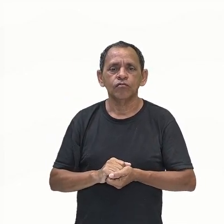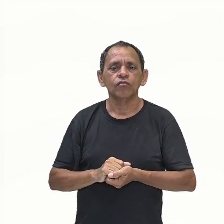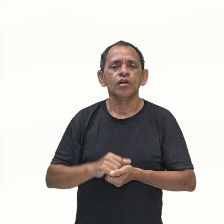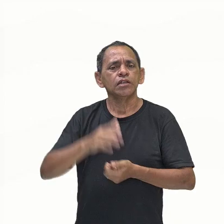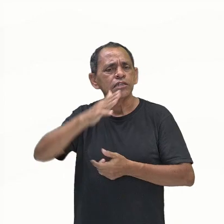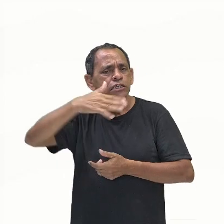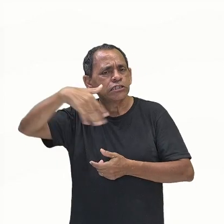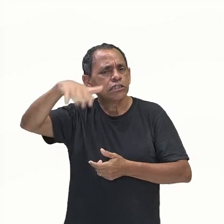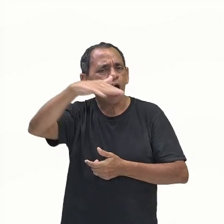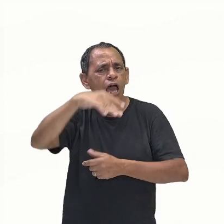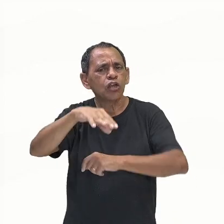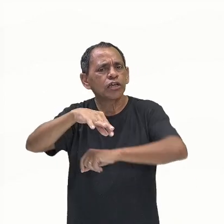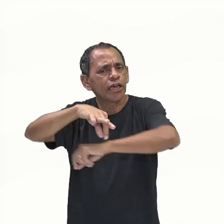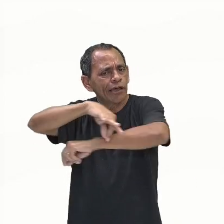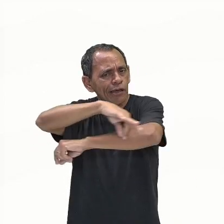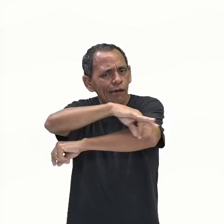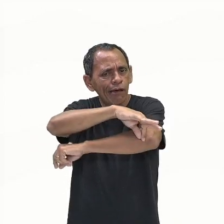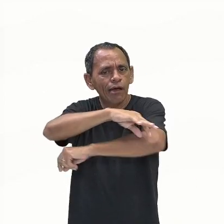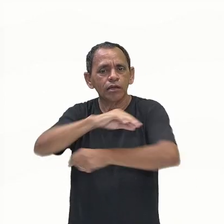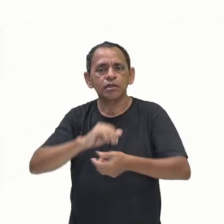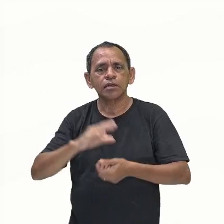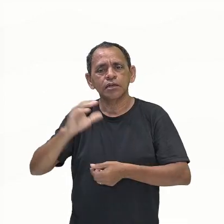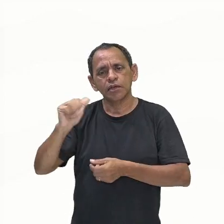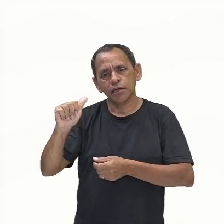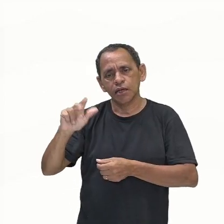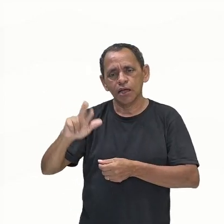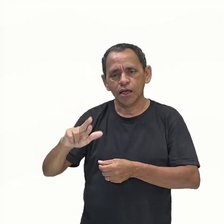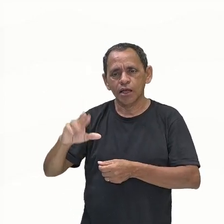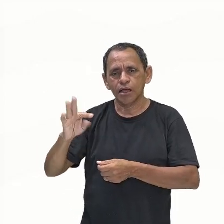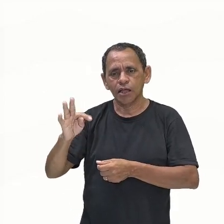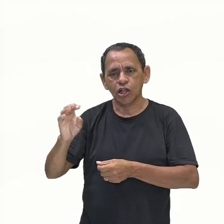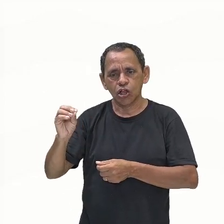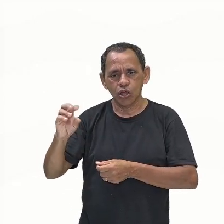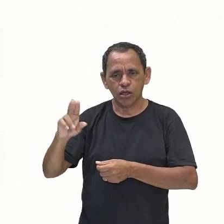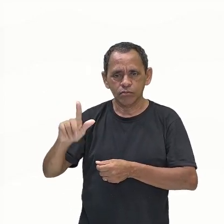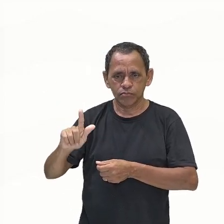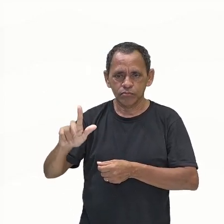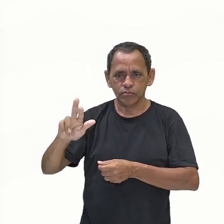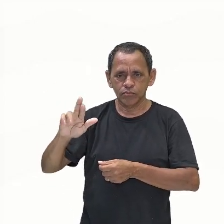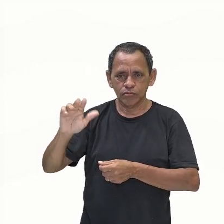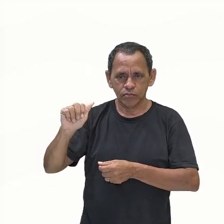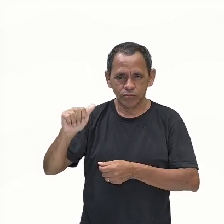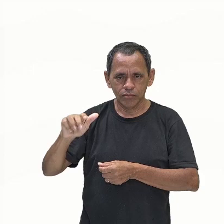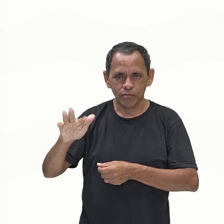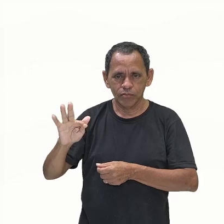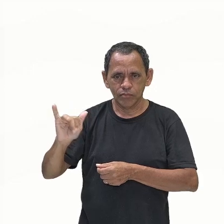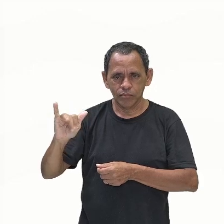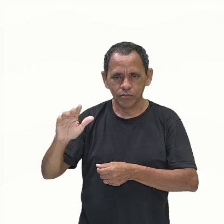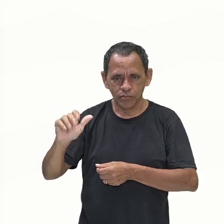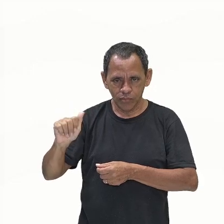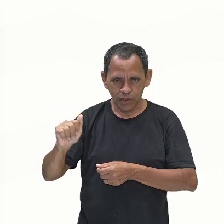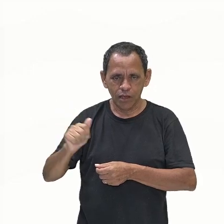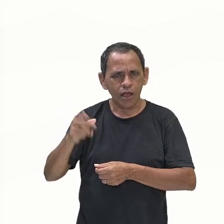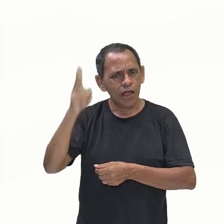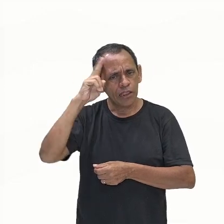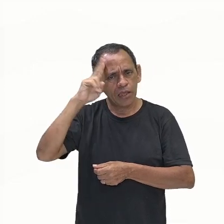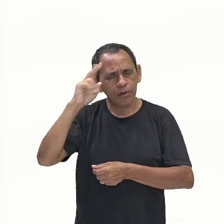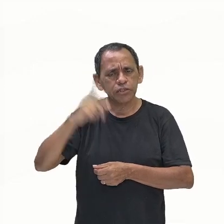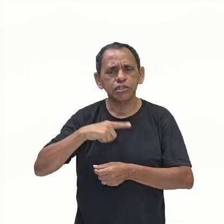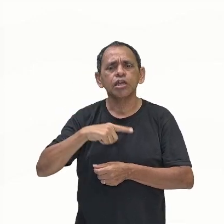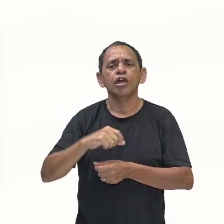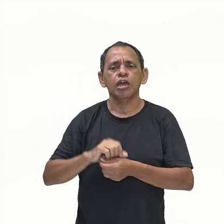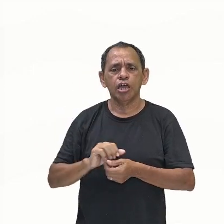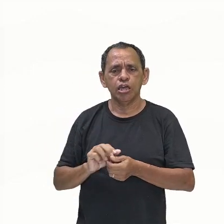espacial? Observa aqui que nessa primeira imagem nós temos um satélite que estaria